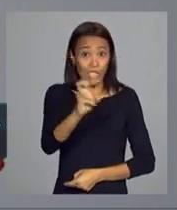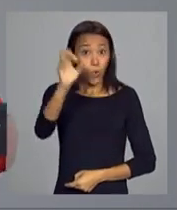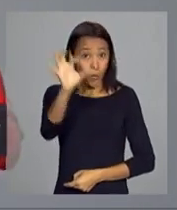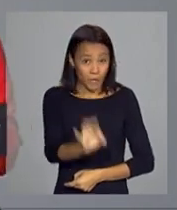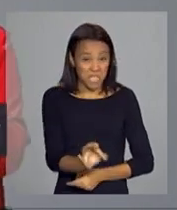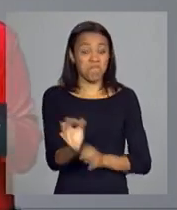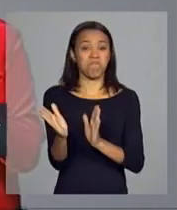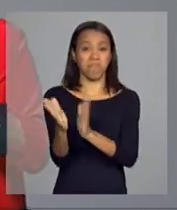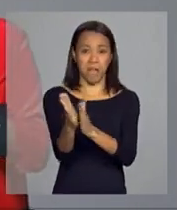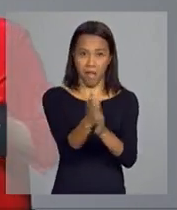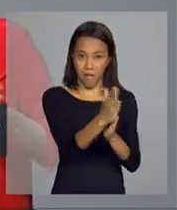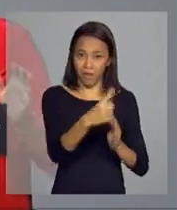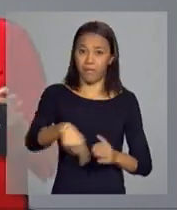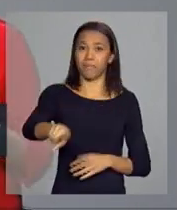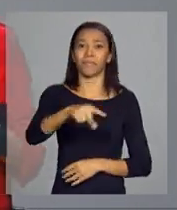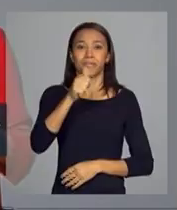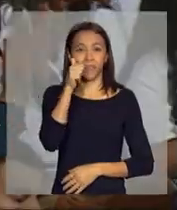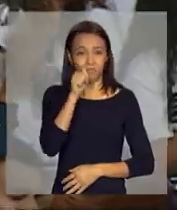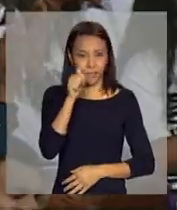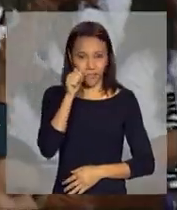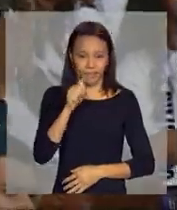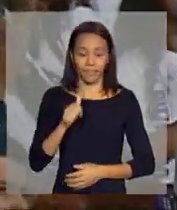65%. Parabéns para elas.